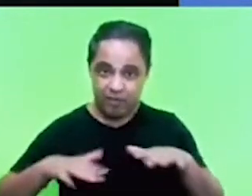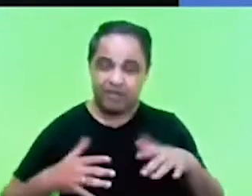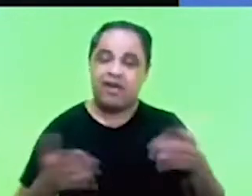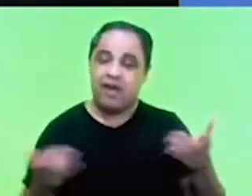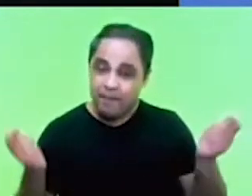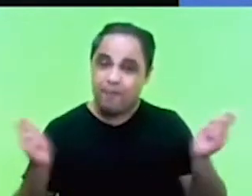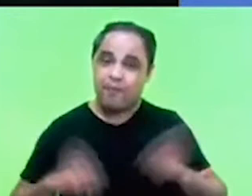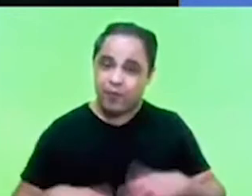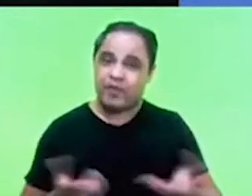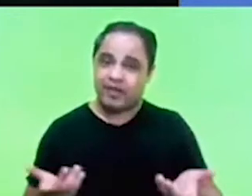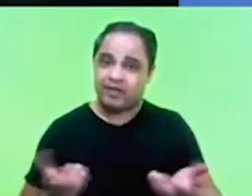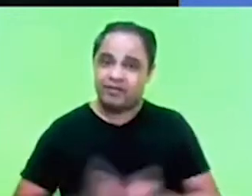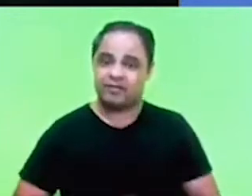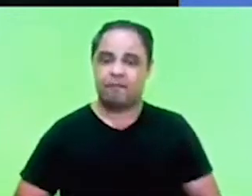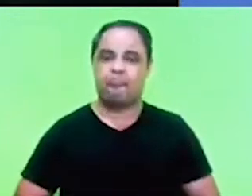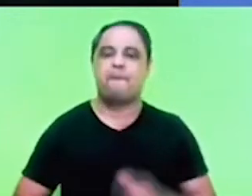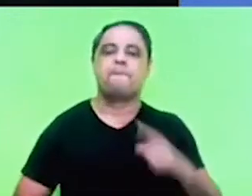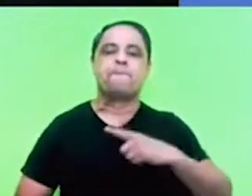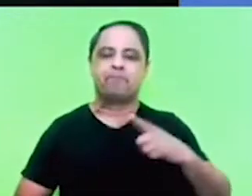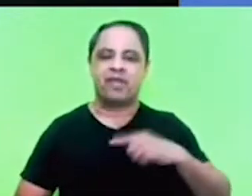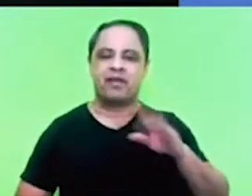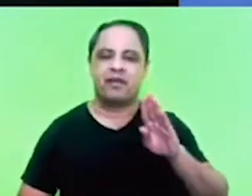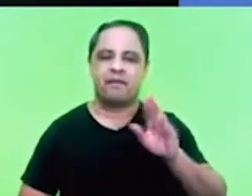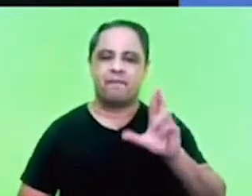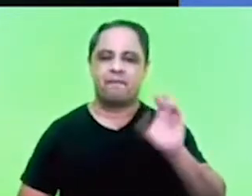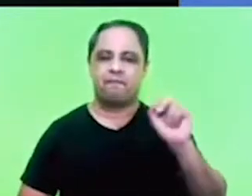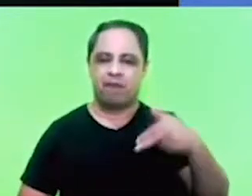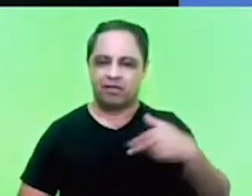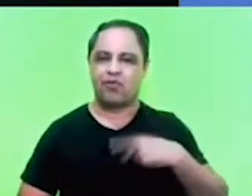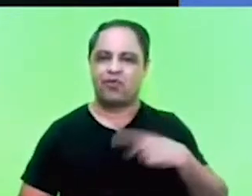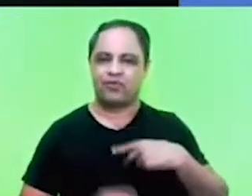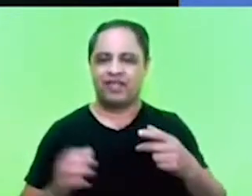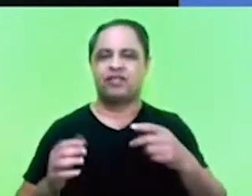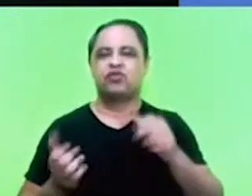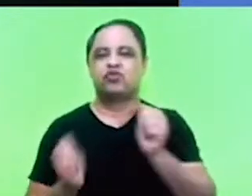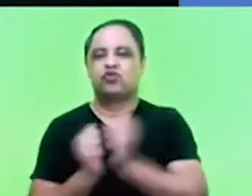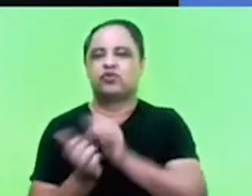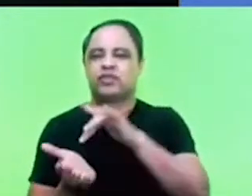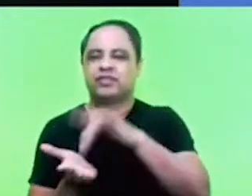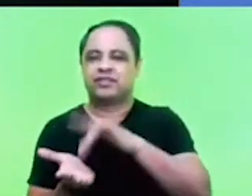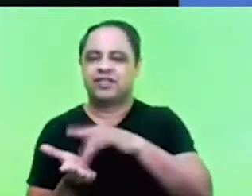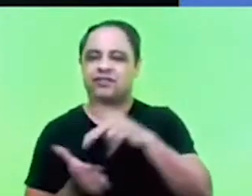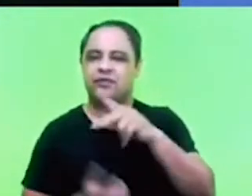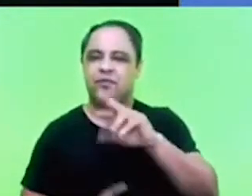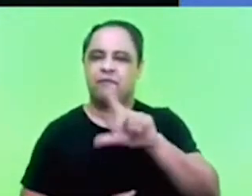potente. Entendeu? Quer dizer, quando a Brascom senta junto com o Centro Paula Souza, melhora a